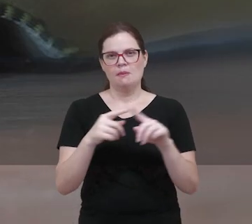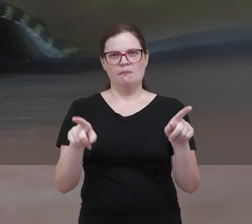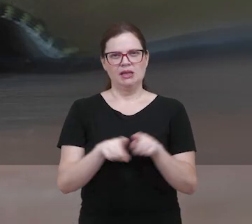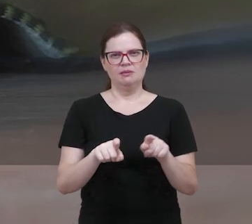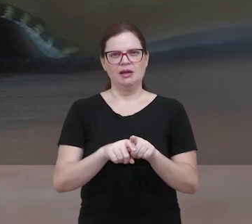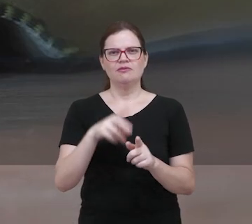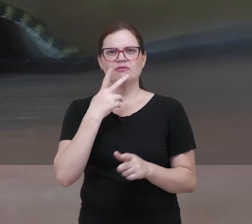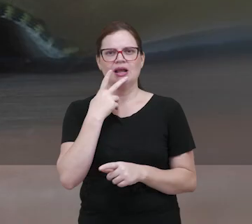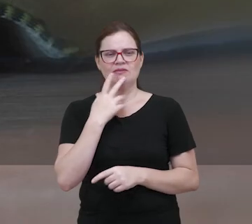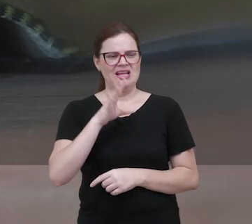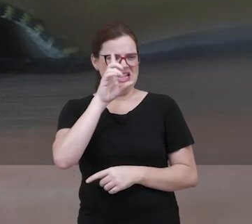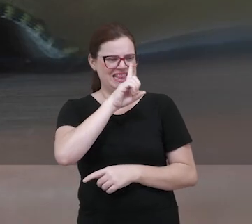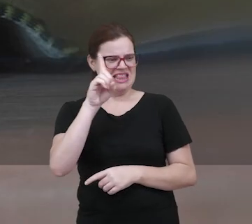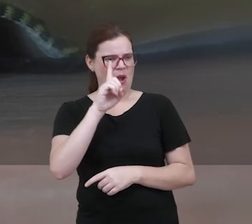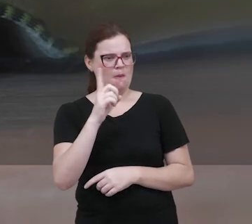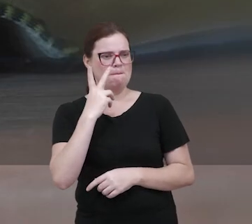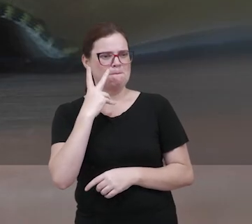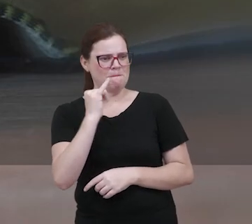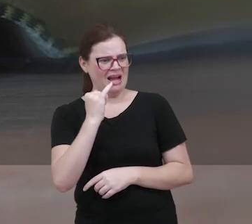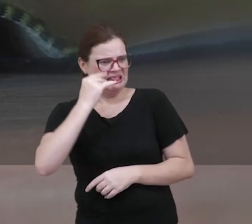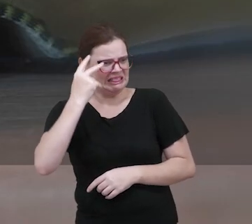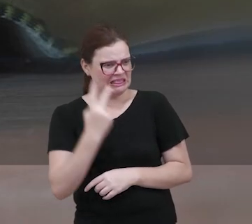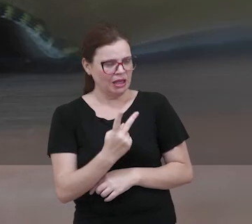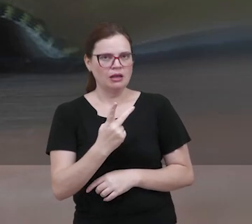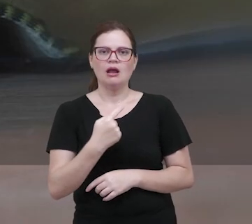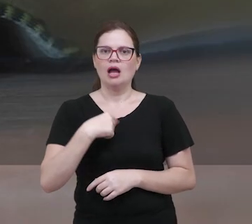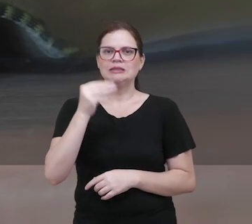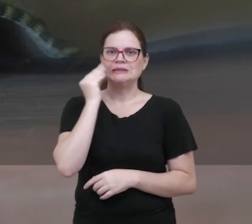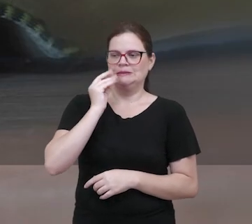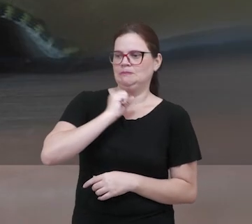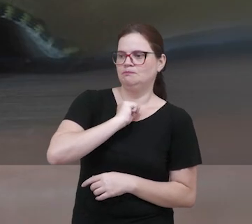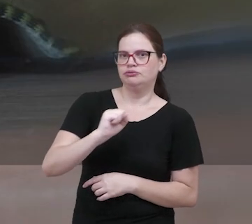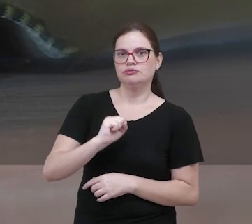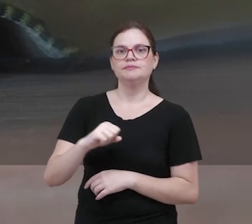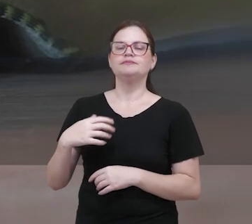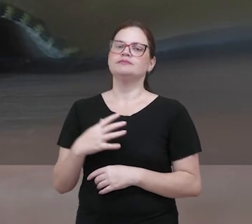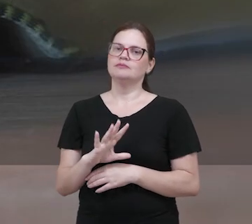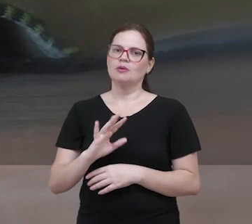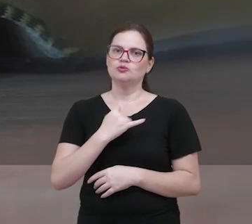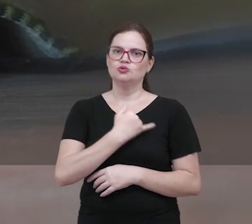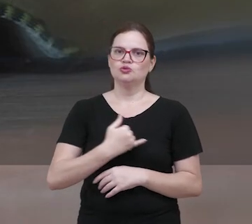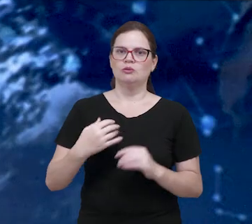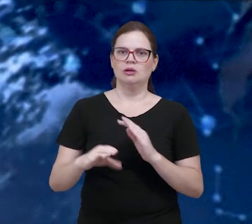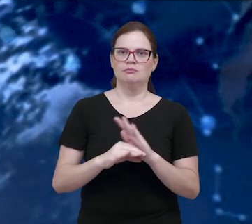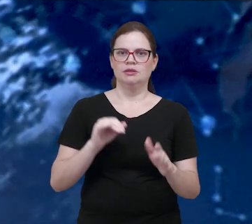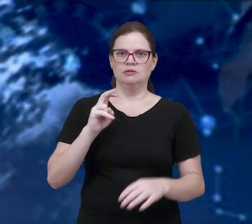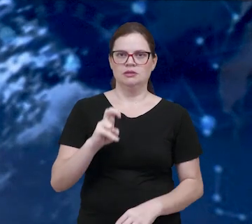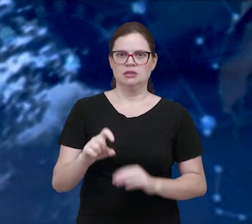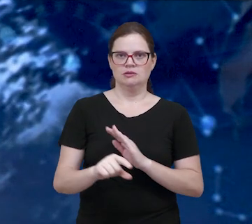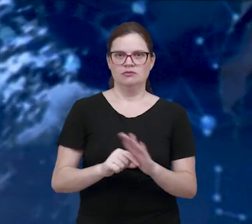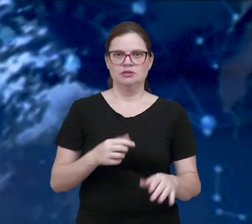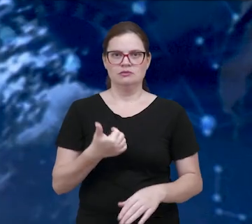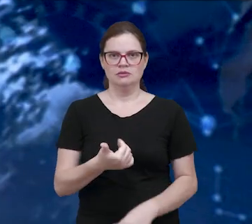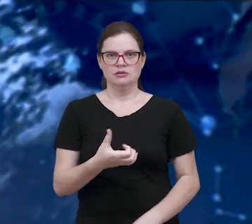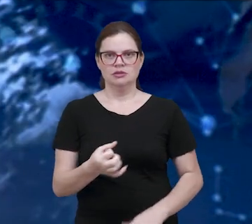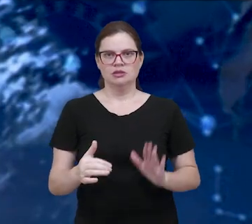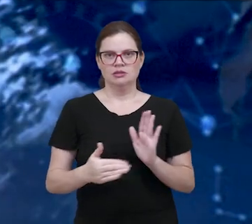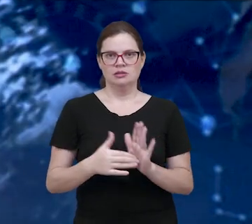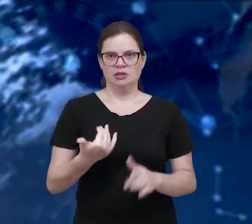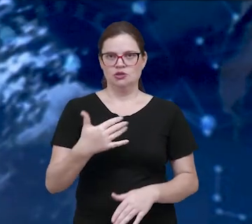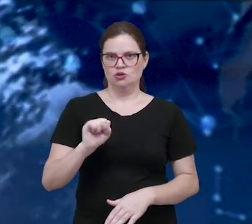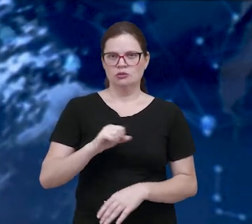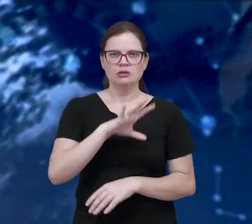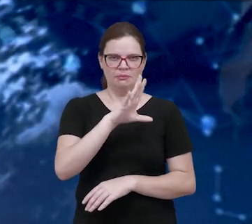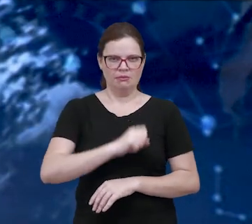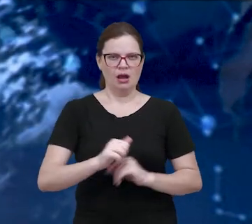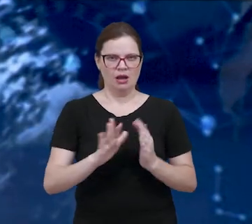que Deus era seu próprio pai, fazendo-se igual a Deus. João 5, 16, 18. Então vocês podem conferir isso na